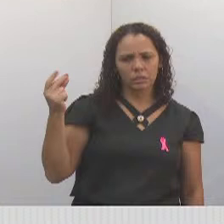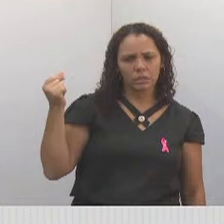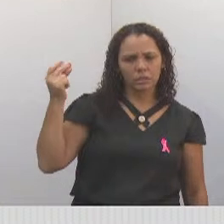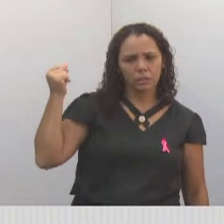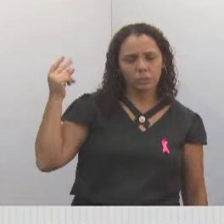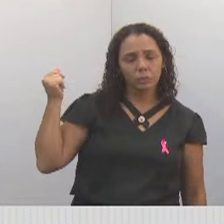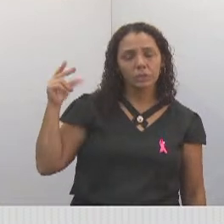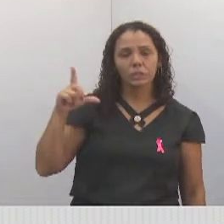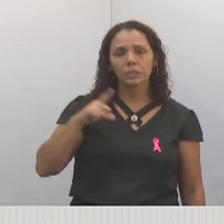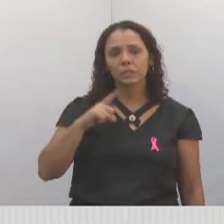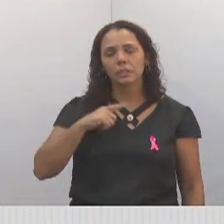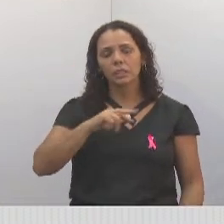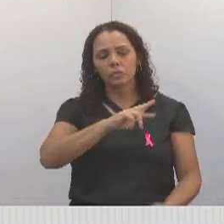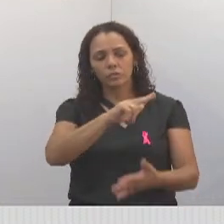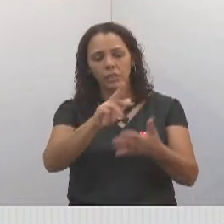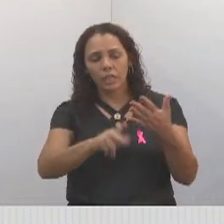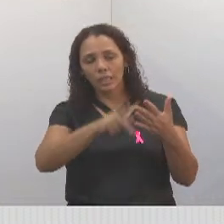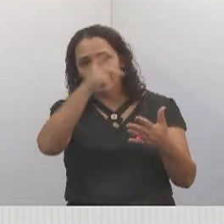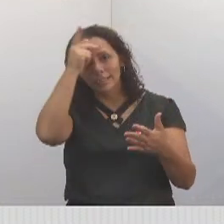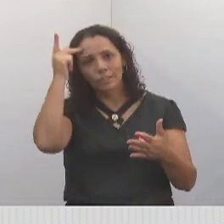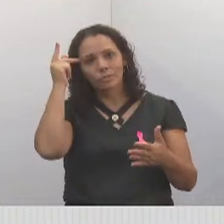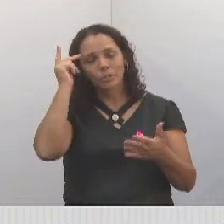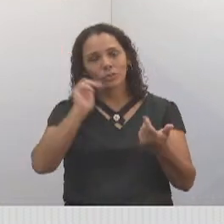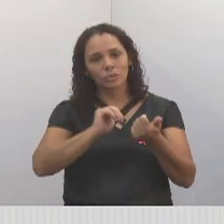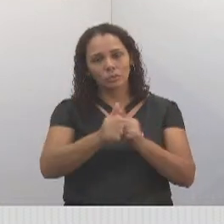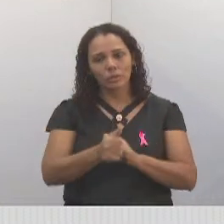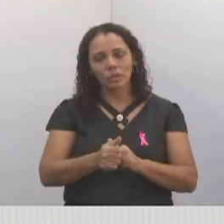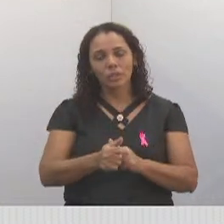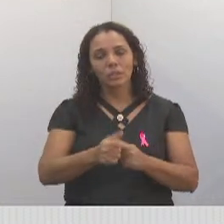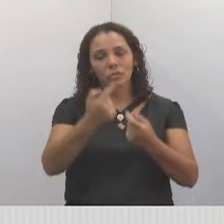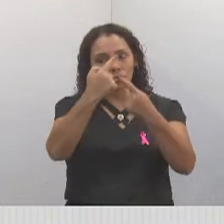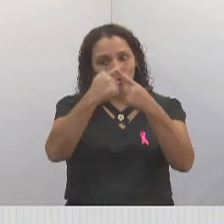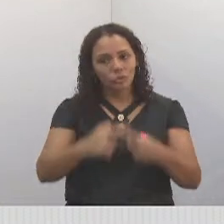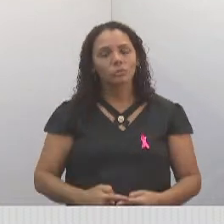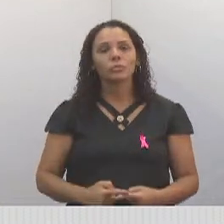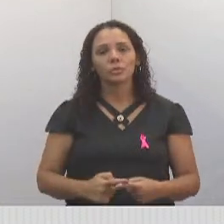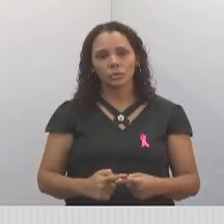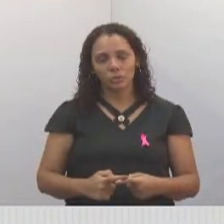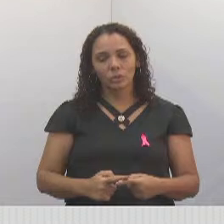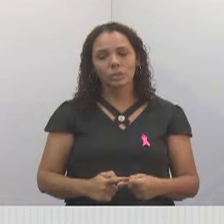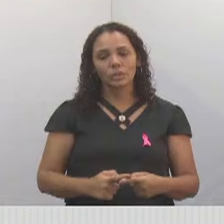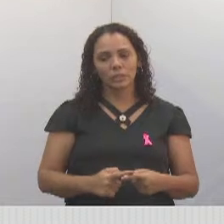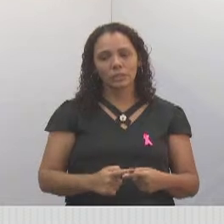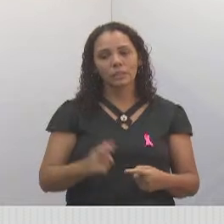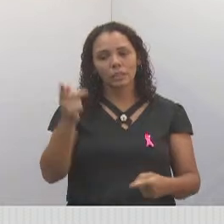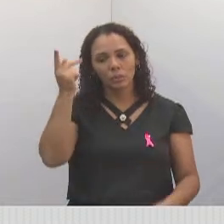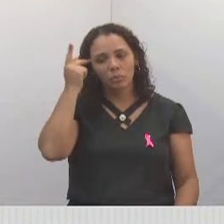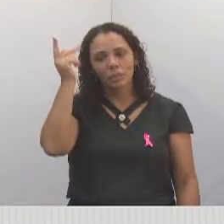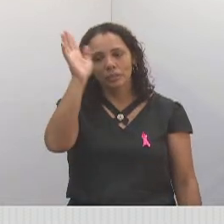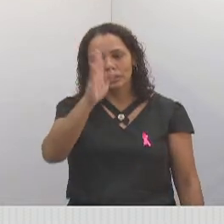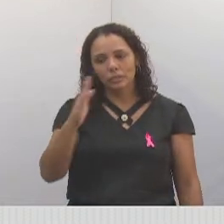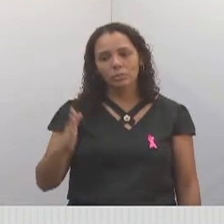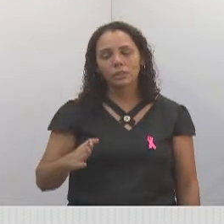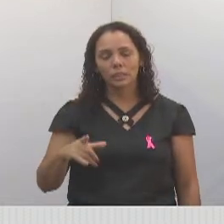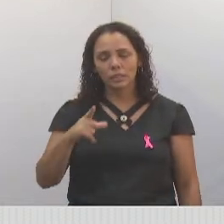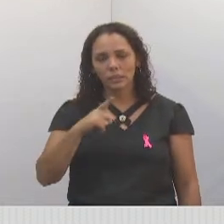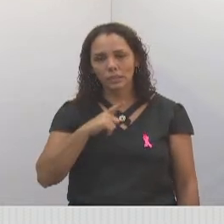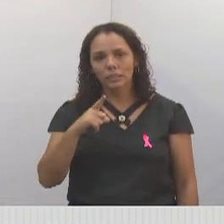dezenas de atletas que ainda disputam campeonatos paulista, brasileiro,